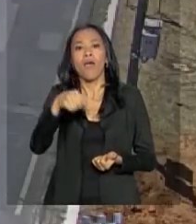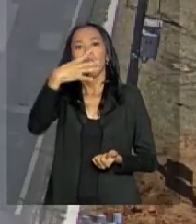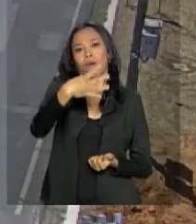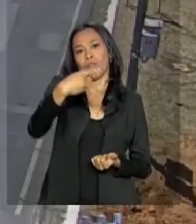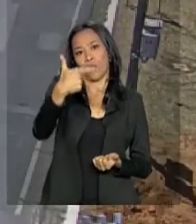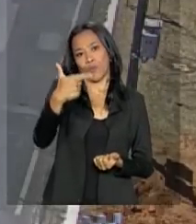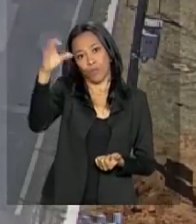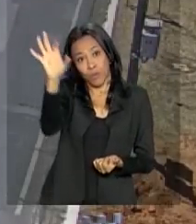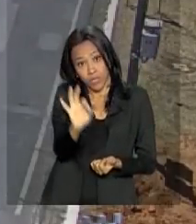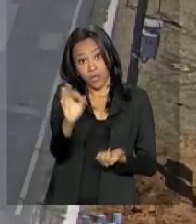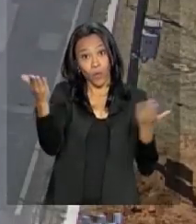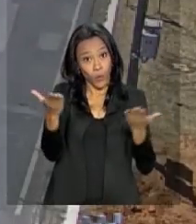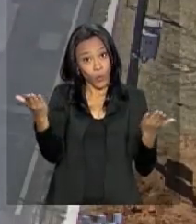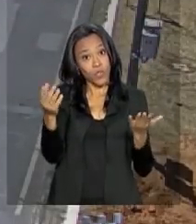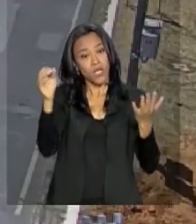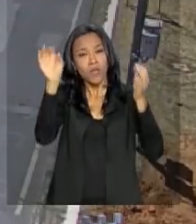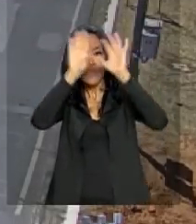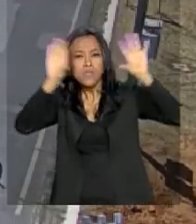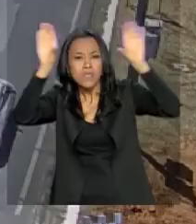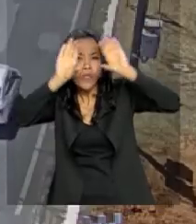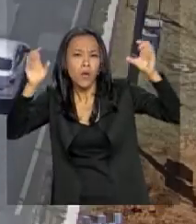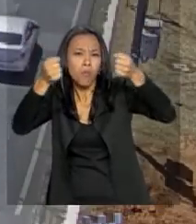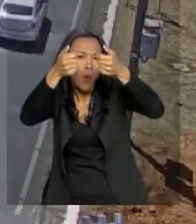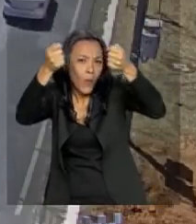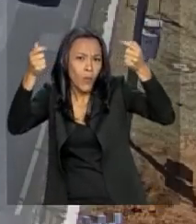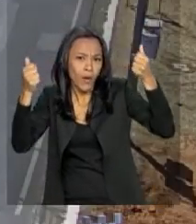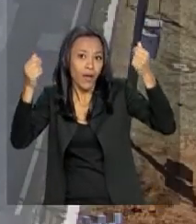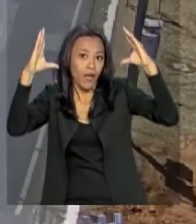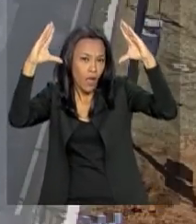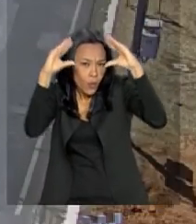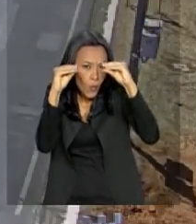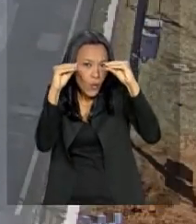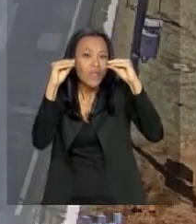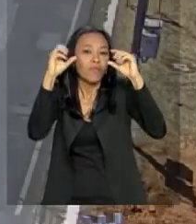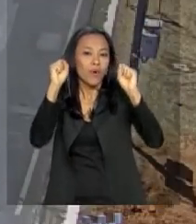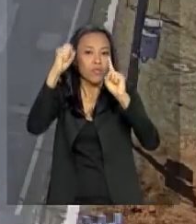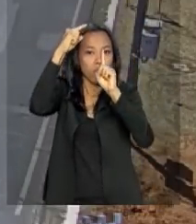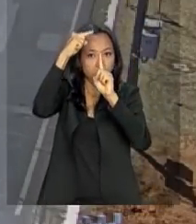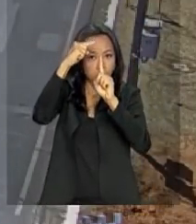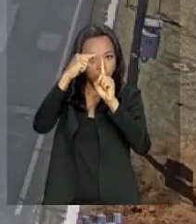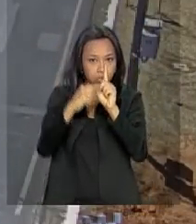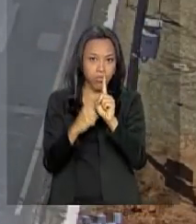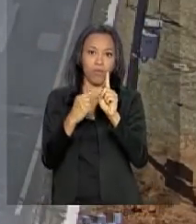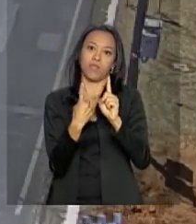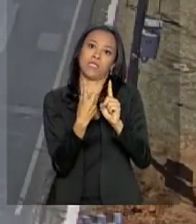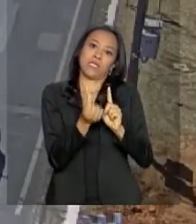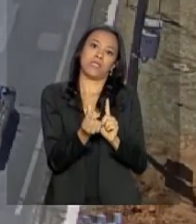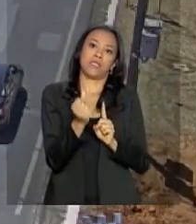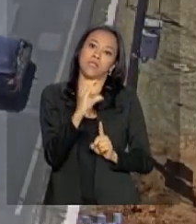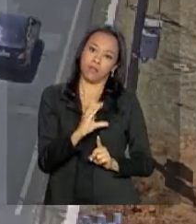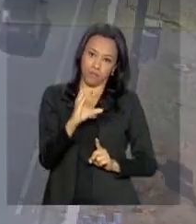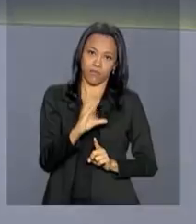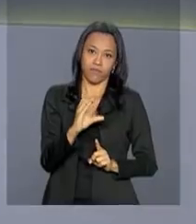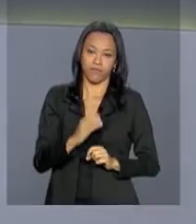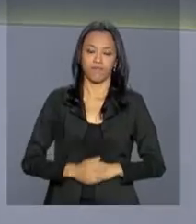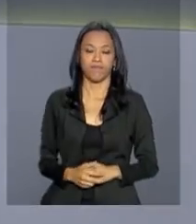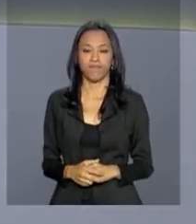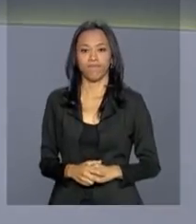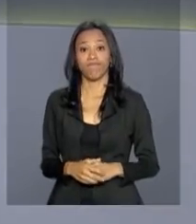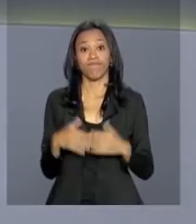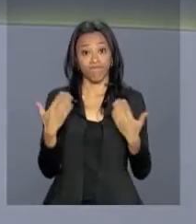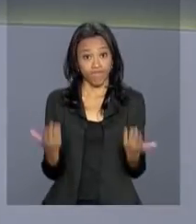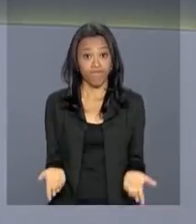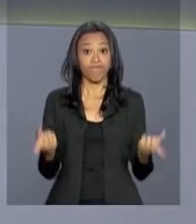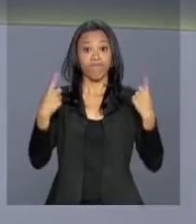previsão para esta tarde é de céu com poucas nuvens e à noite a temperatura pode cair para 16 graus a